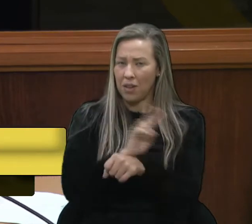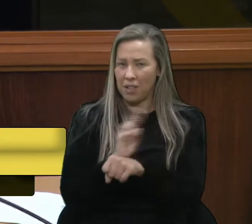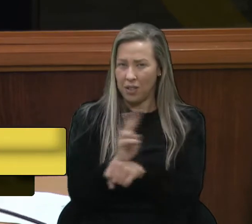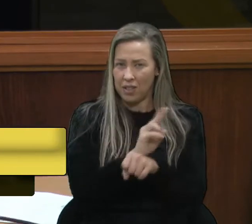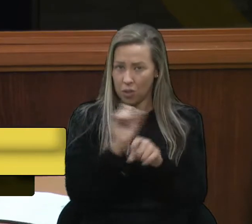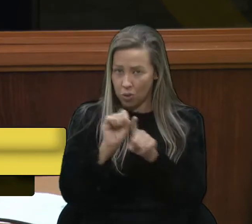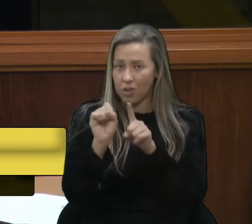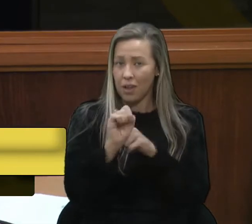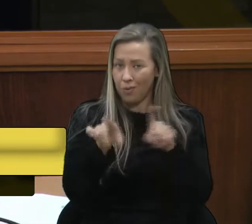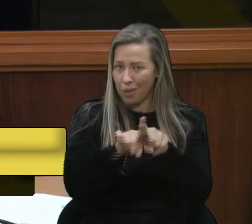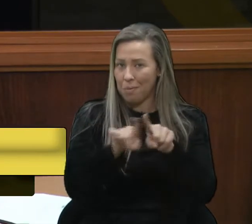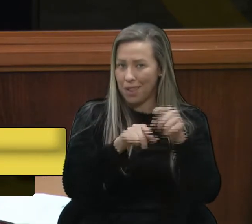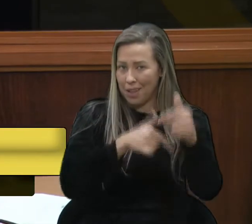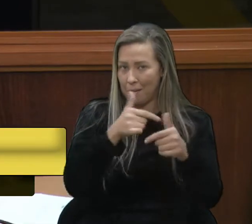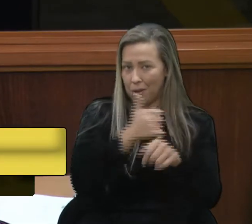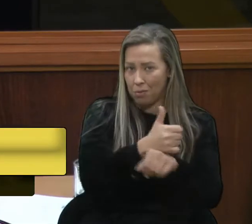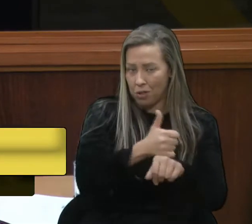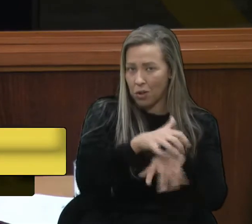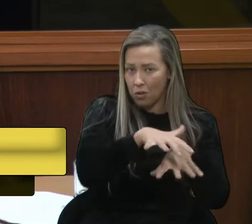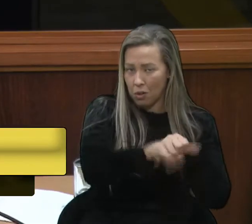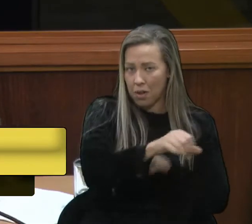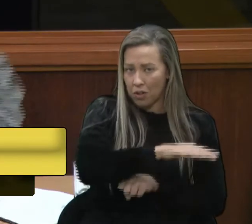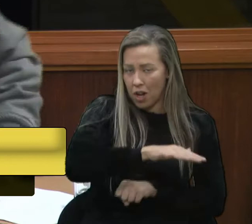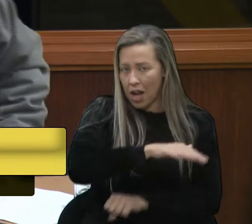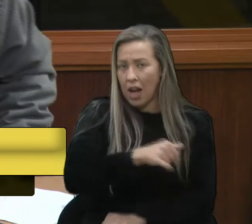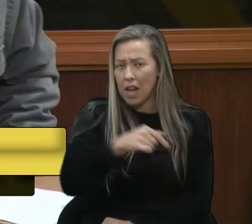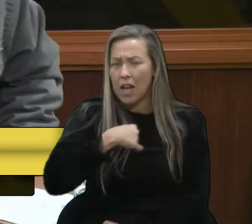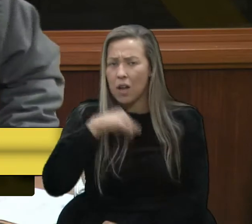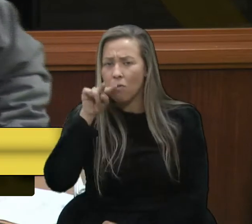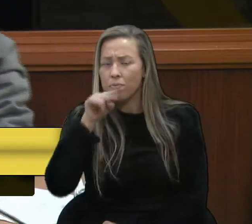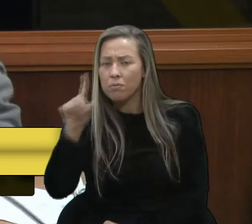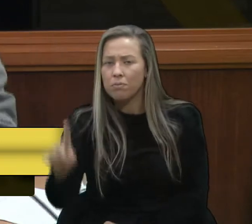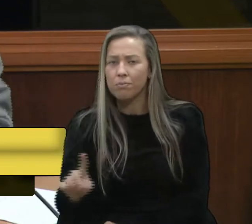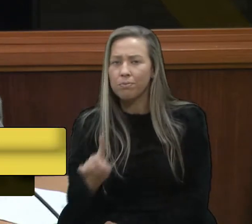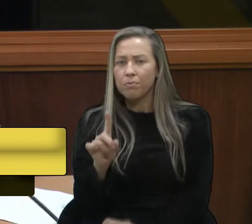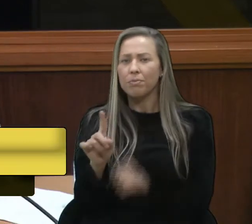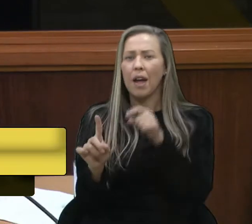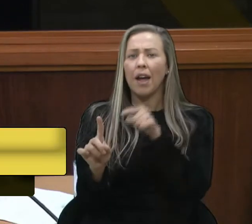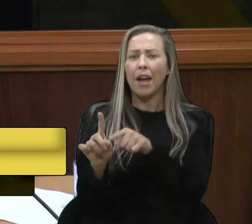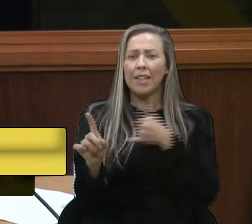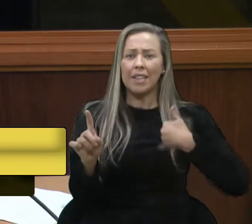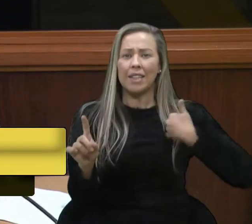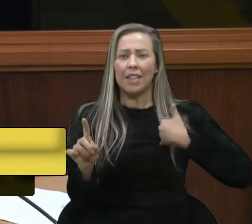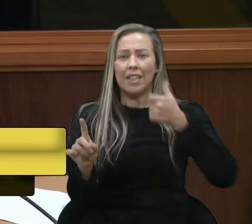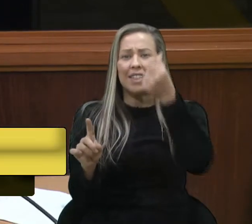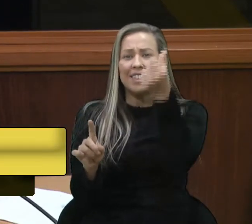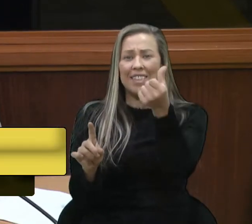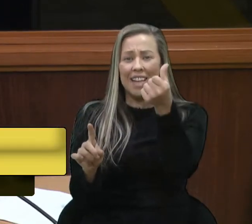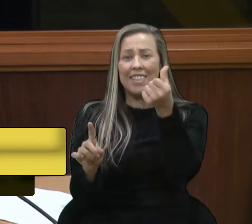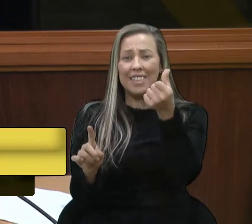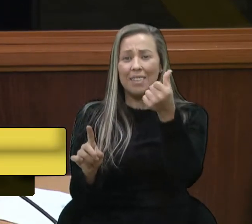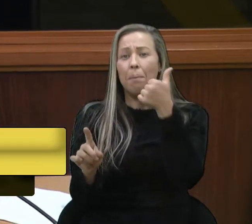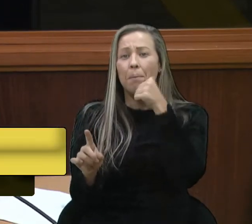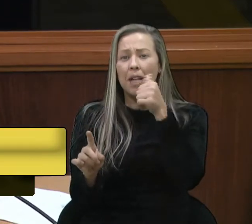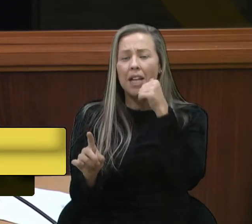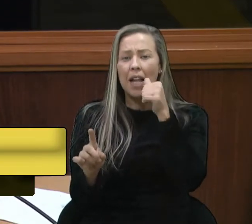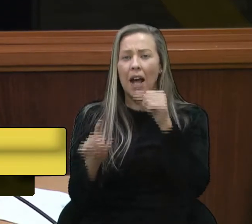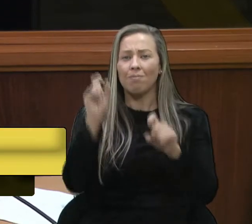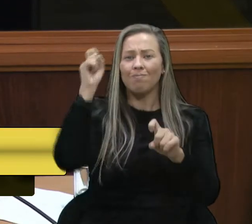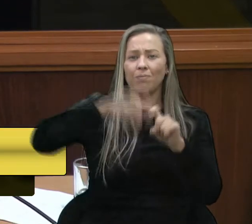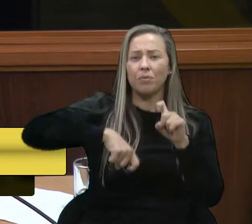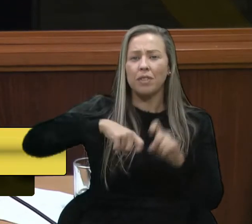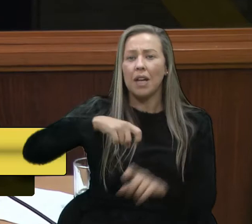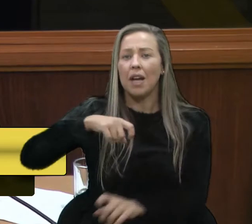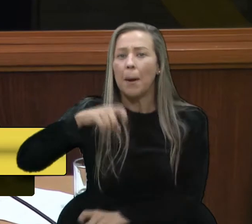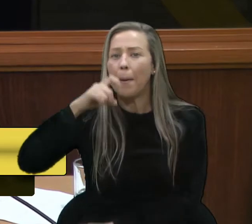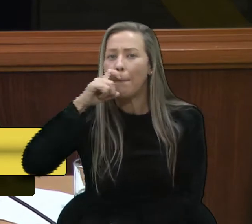vereador, de um caso de uma menina de 6 anos que foi estuprada pelo padrasto. Há pouquinhos